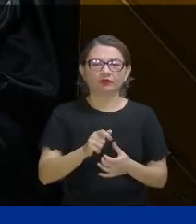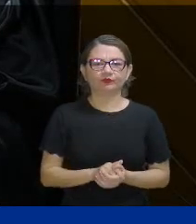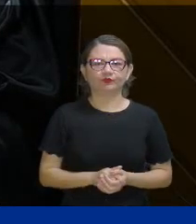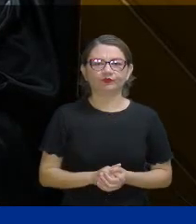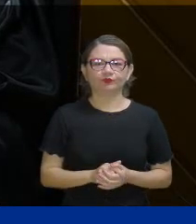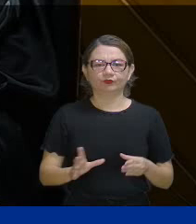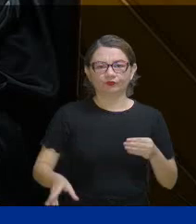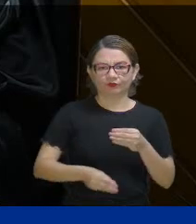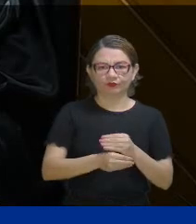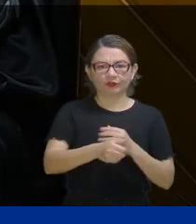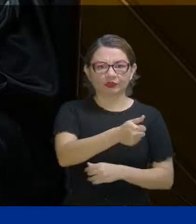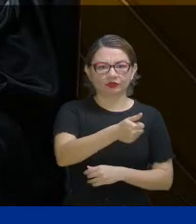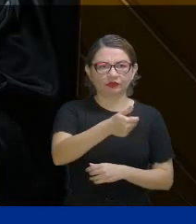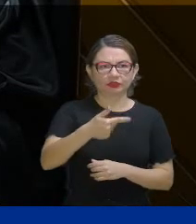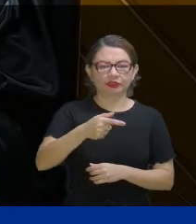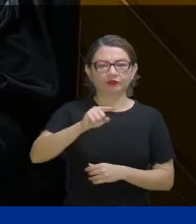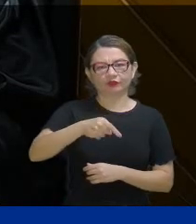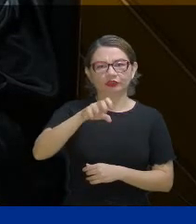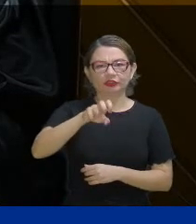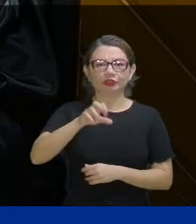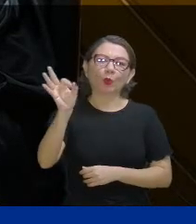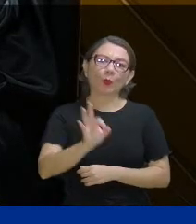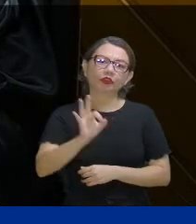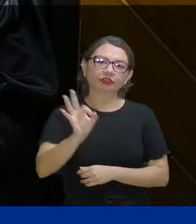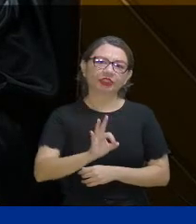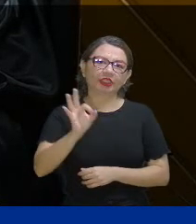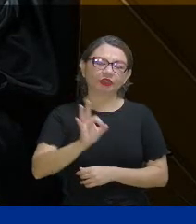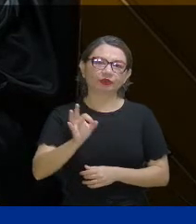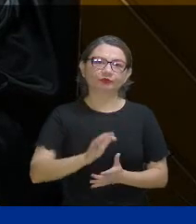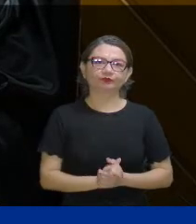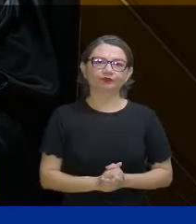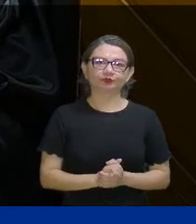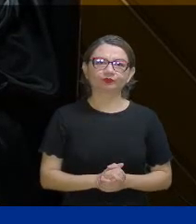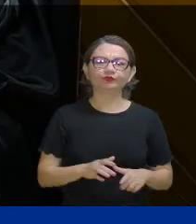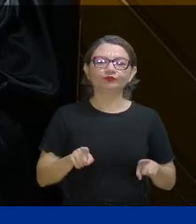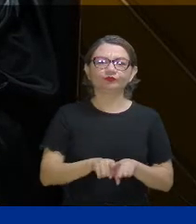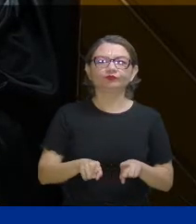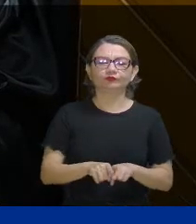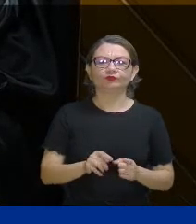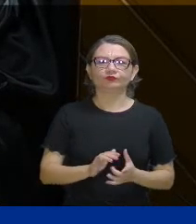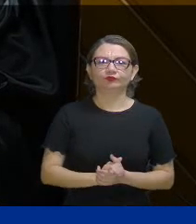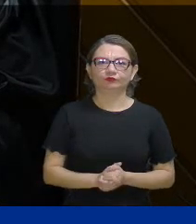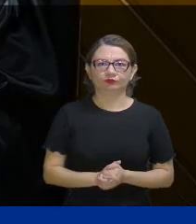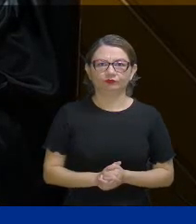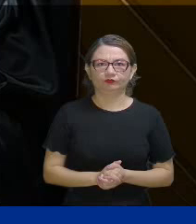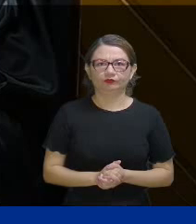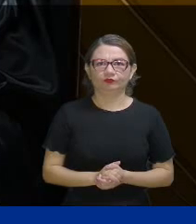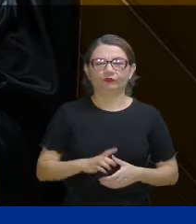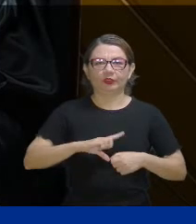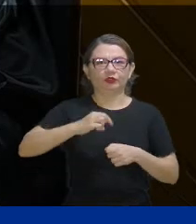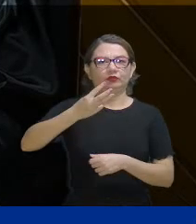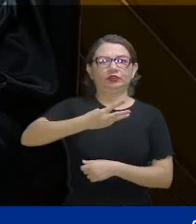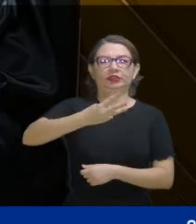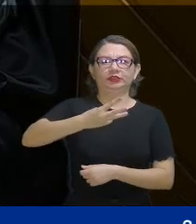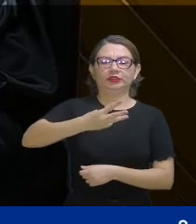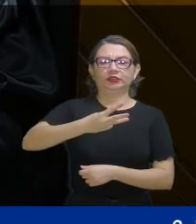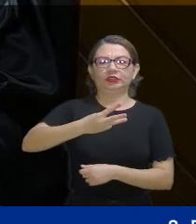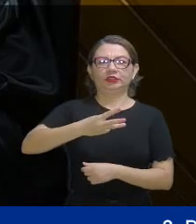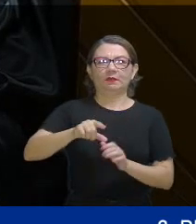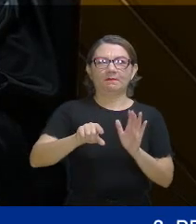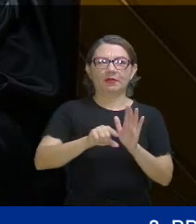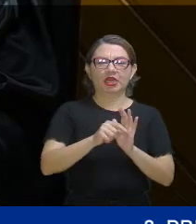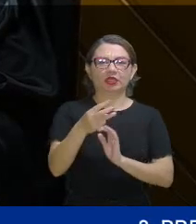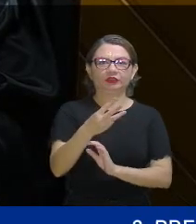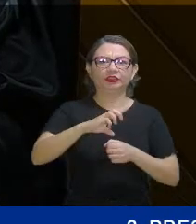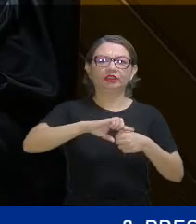pena de acréscimo de 12,5% desse valor, na forma do artigo 3º, parágrafo